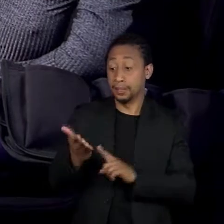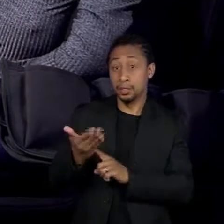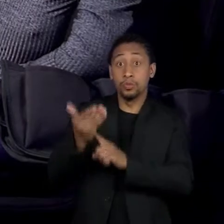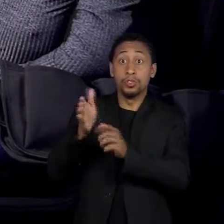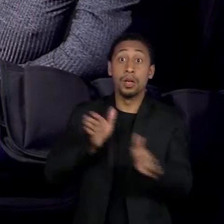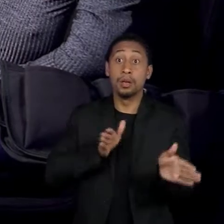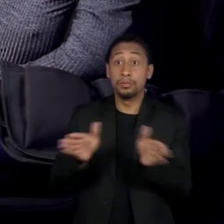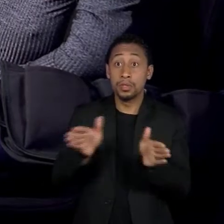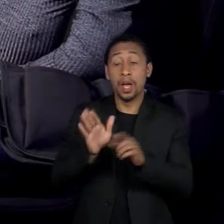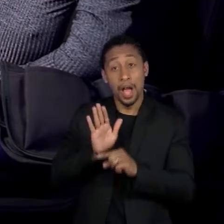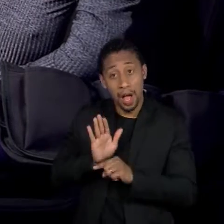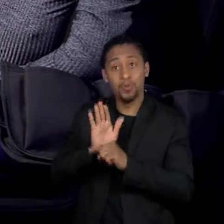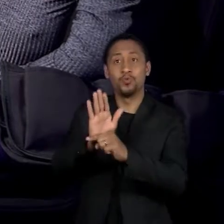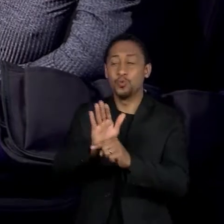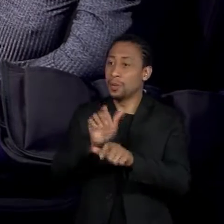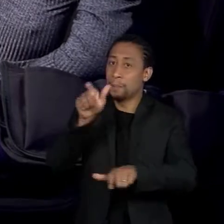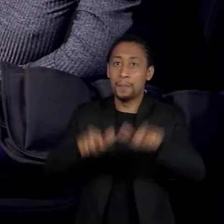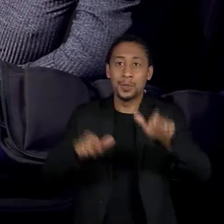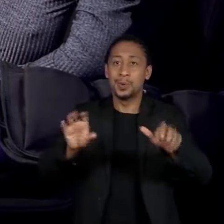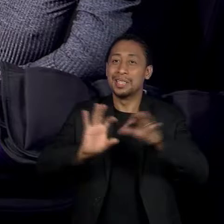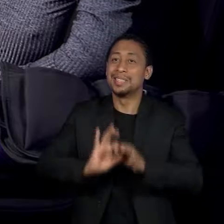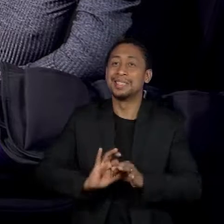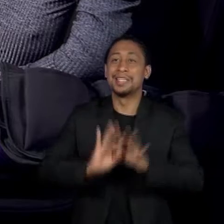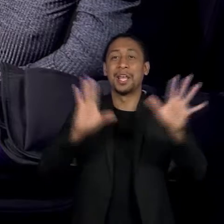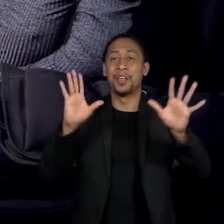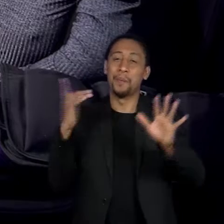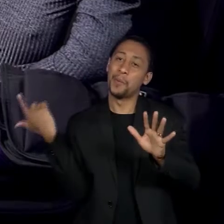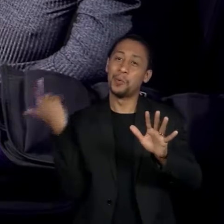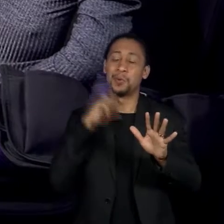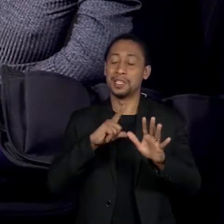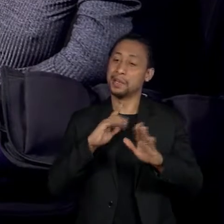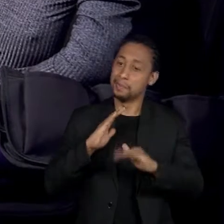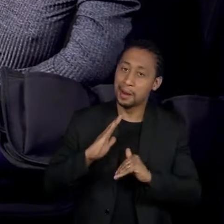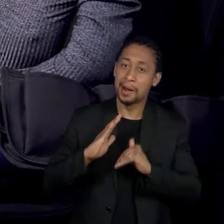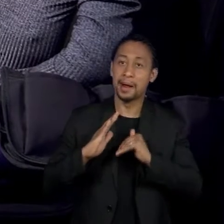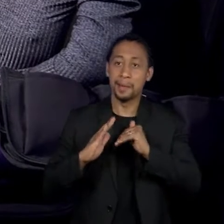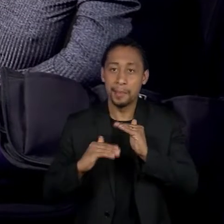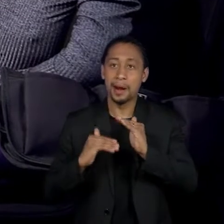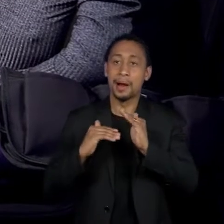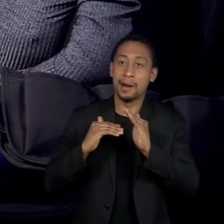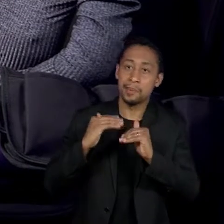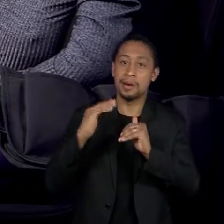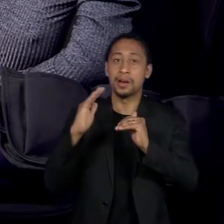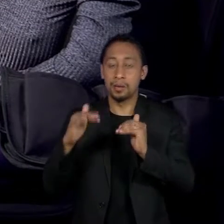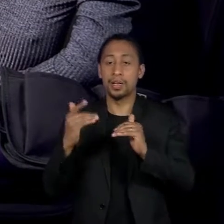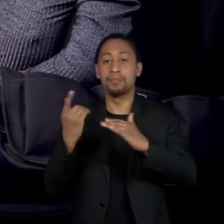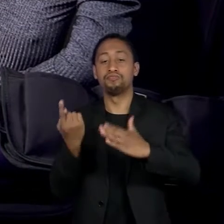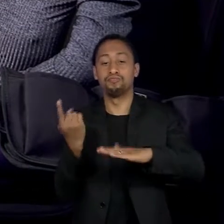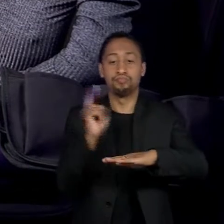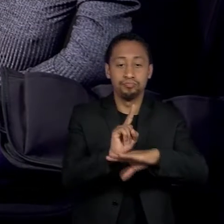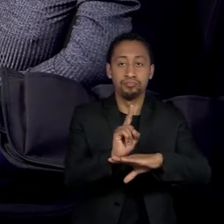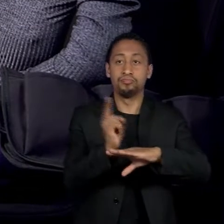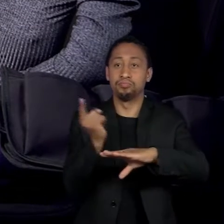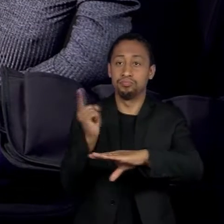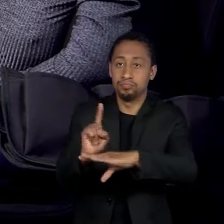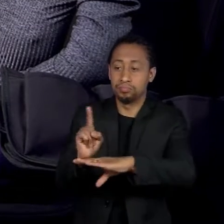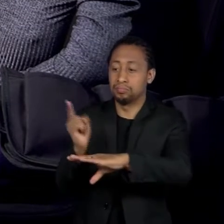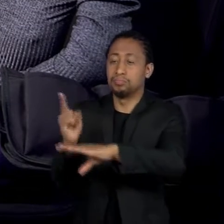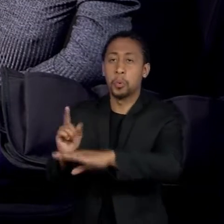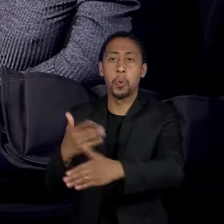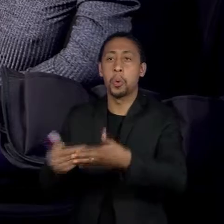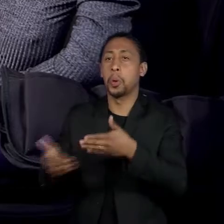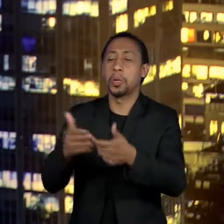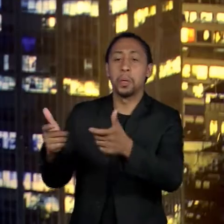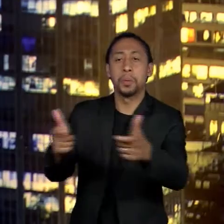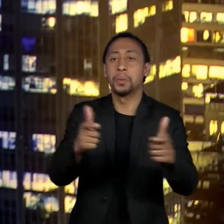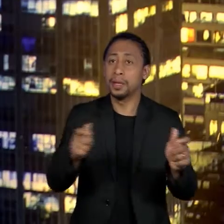gente alcance lugares, alcance voos, ocupe os espaços que a gente desejar.